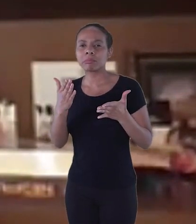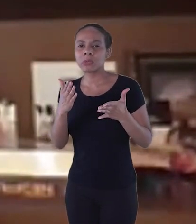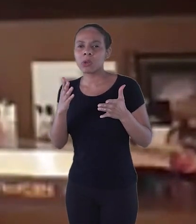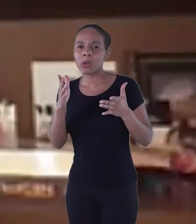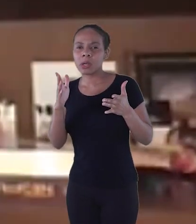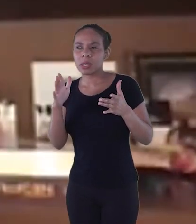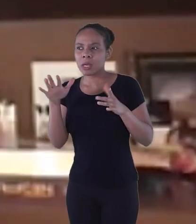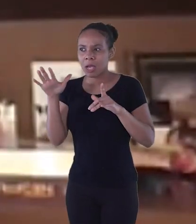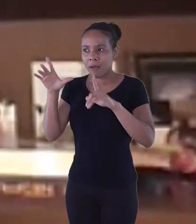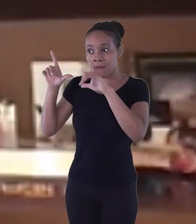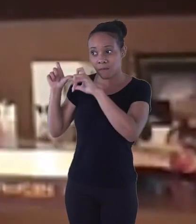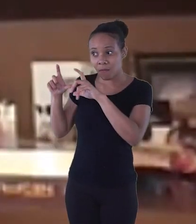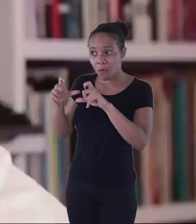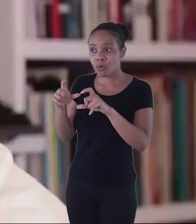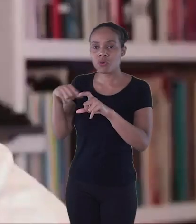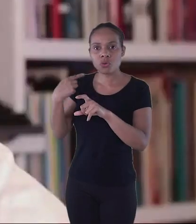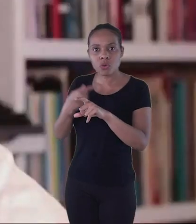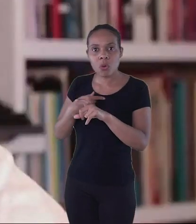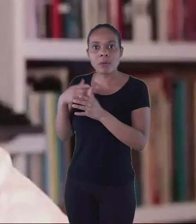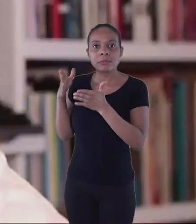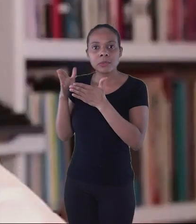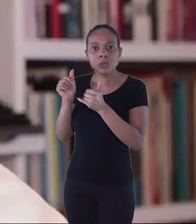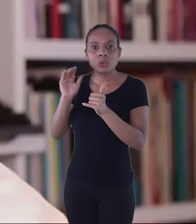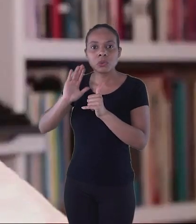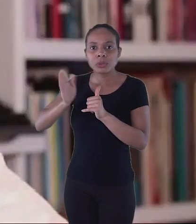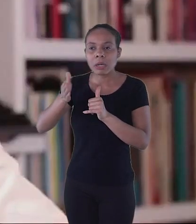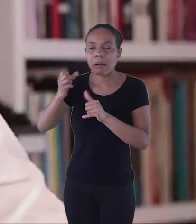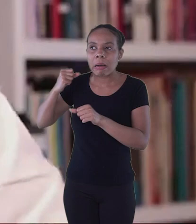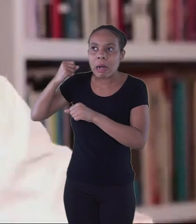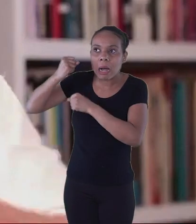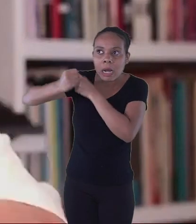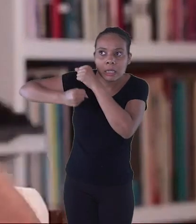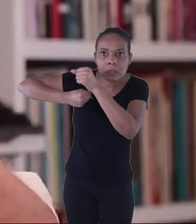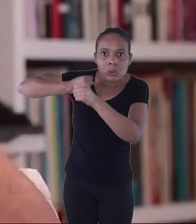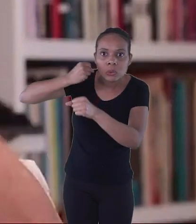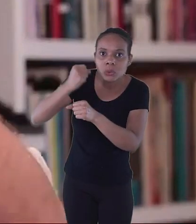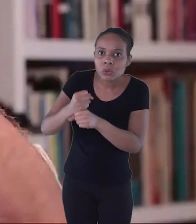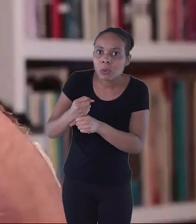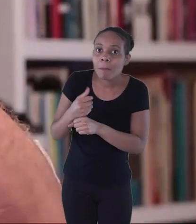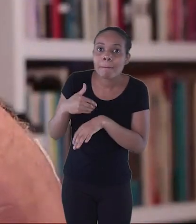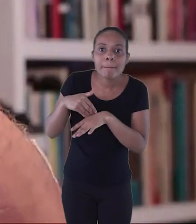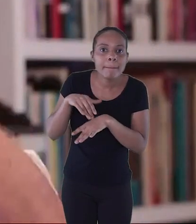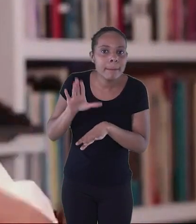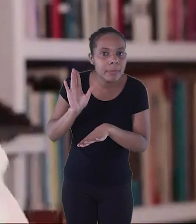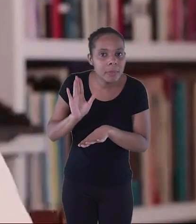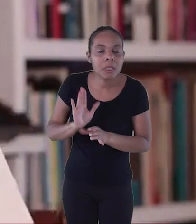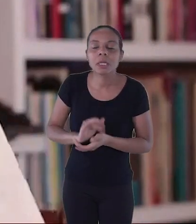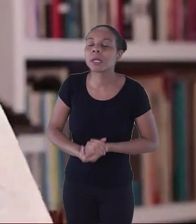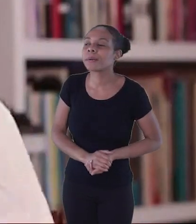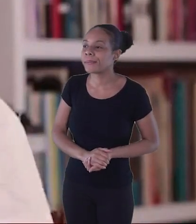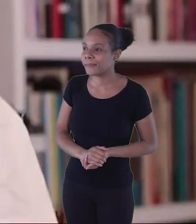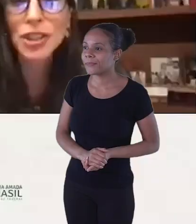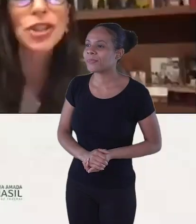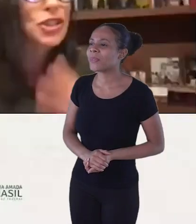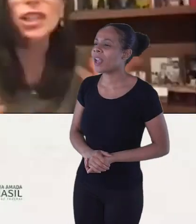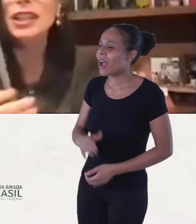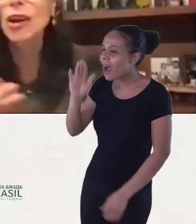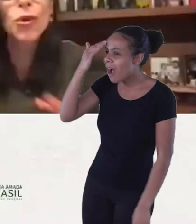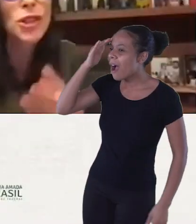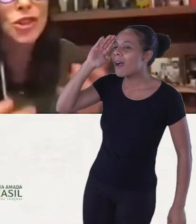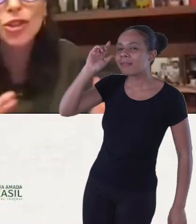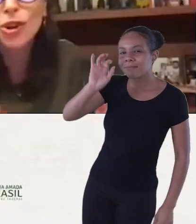né, Jaime? E aí foi acontecendo a seleção, vamos ter que tirar e sobrou retrato, faltou biografia. E